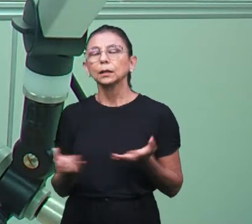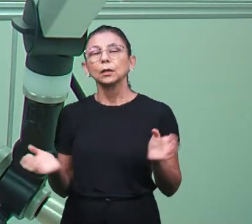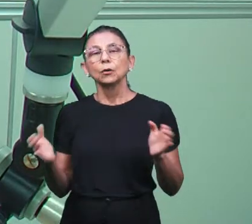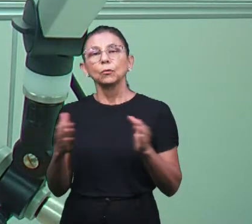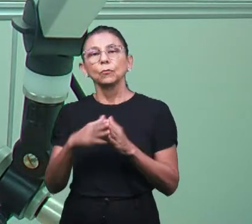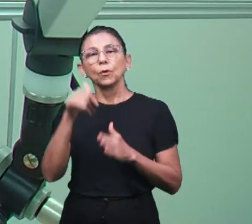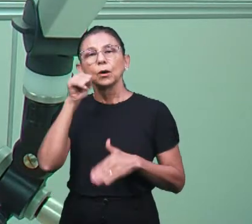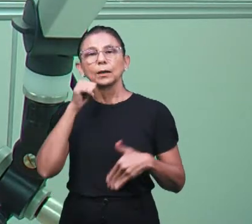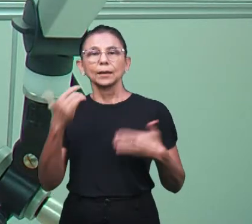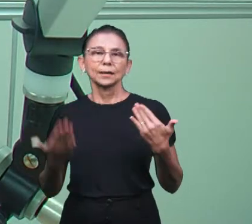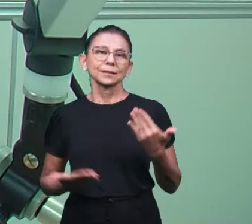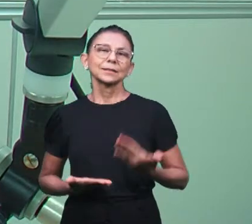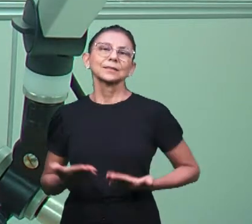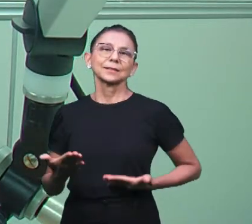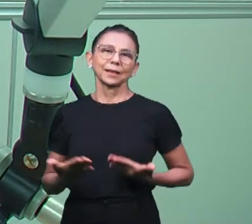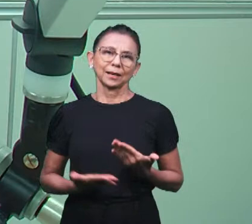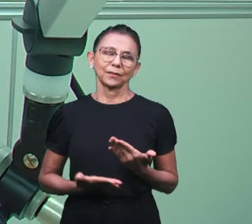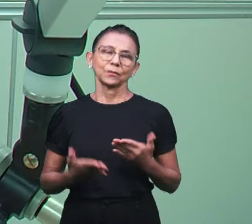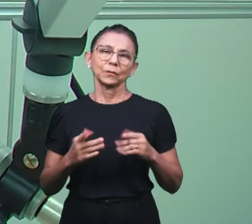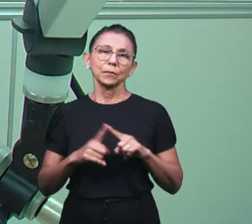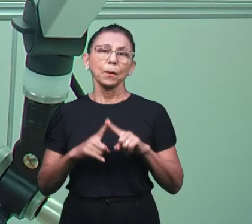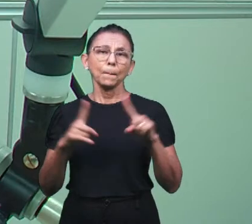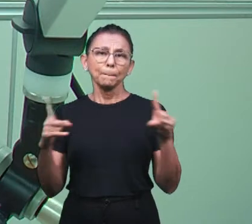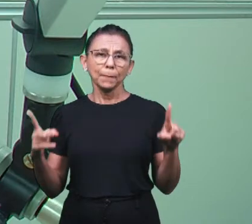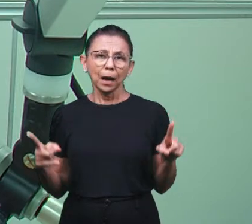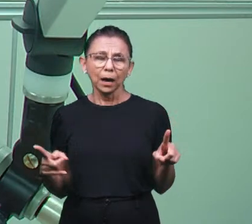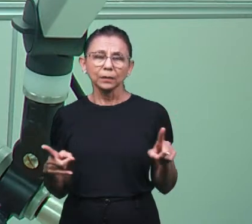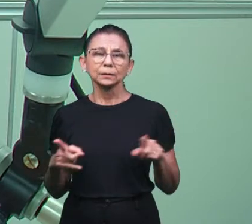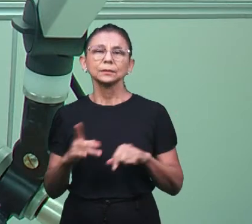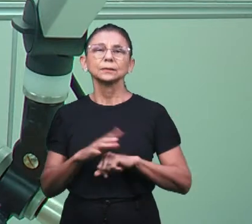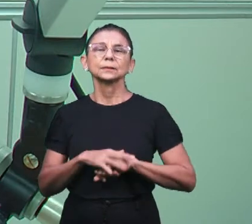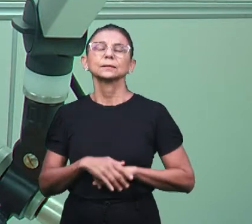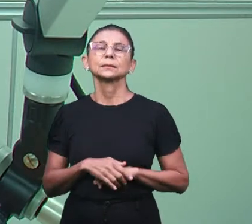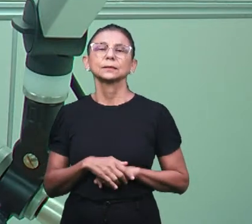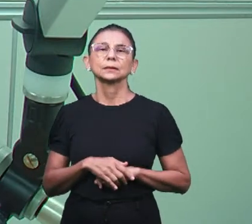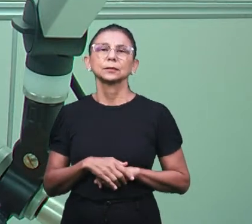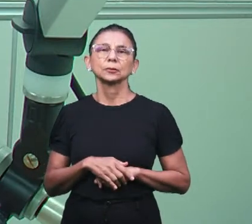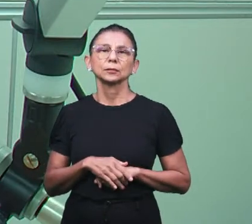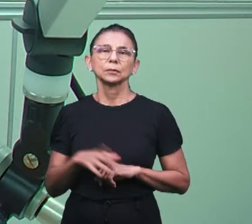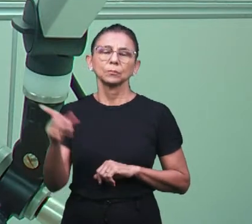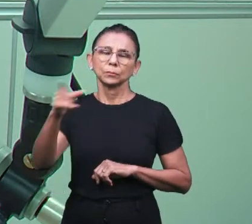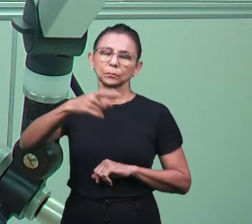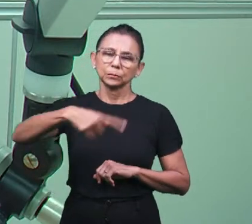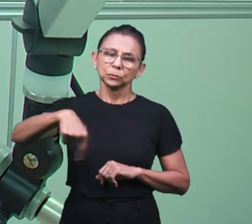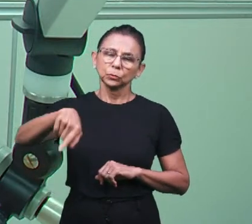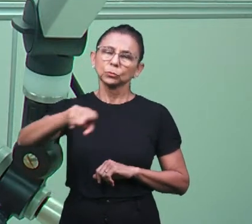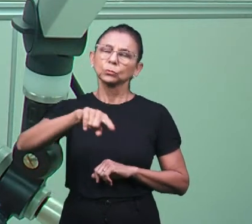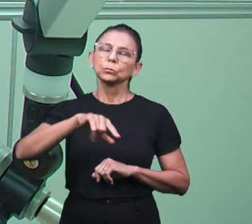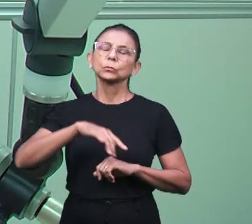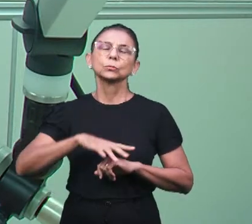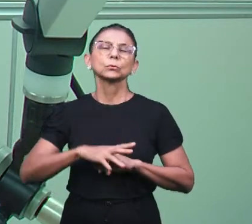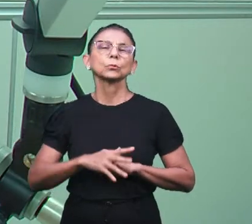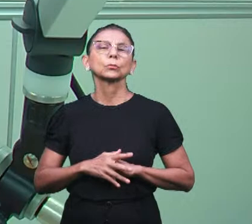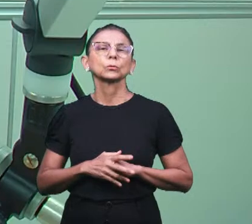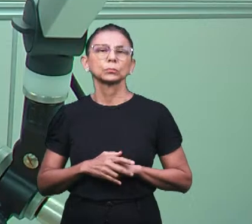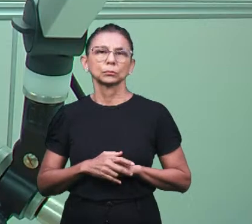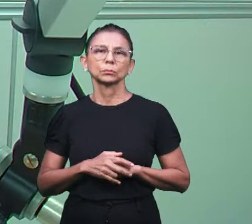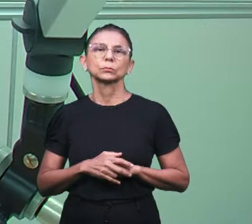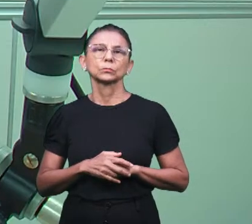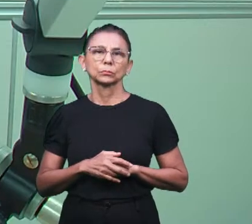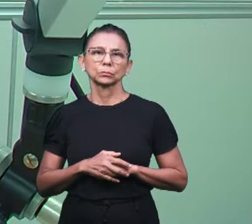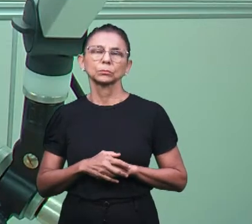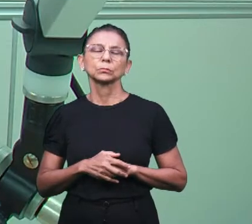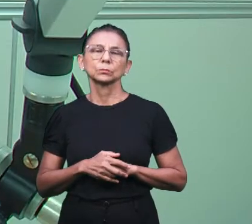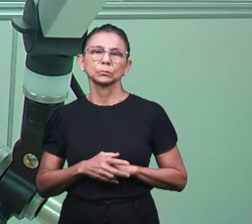né? A gente tem, por uma orientação do Senhor, um público de interesse mais especial no culto quarta-feira, que são as